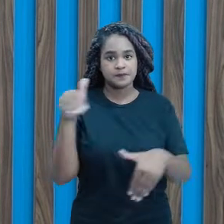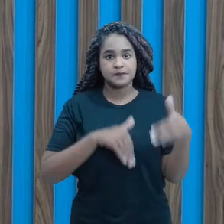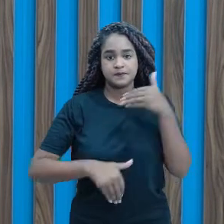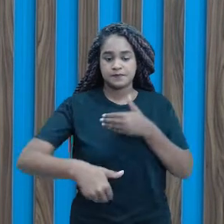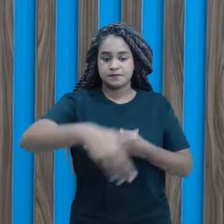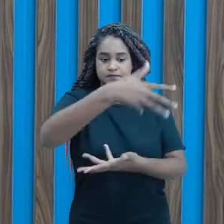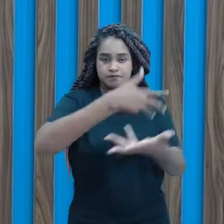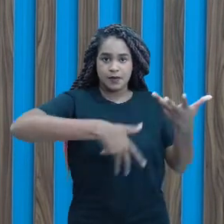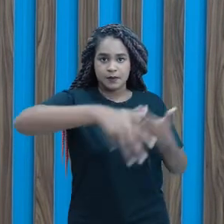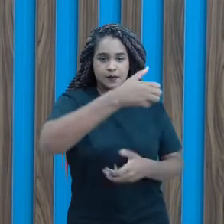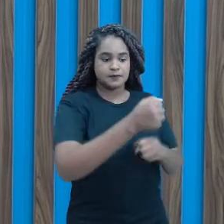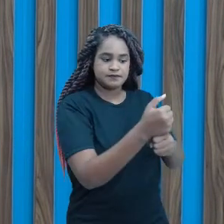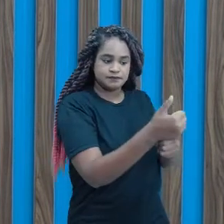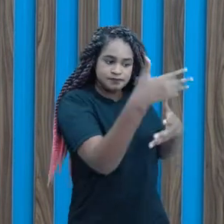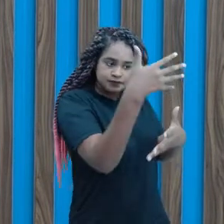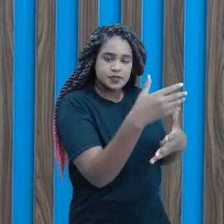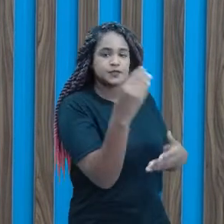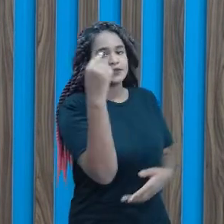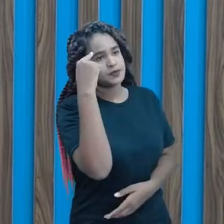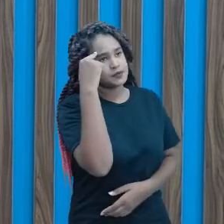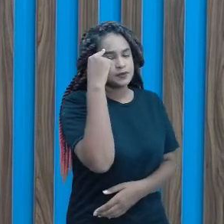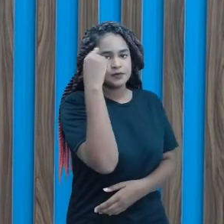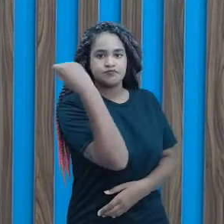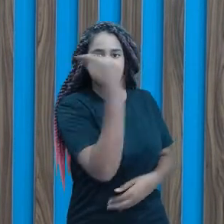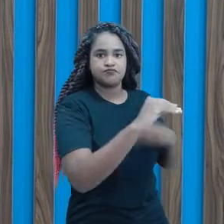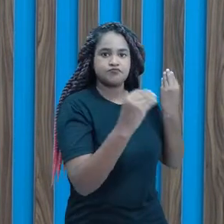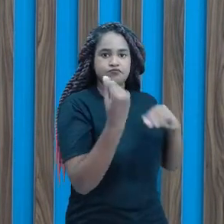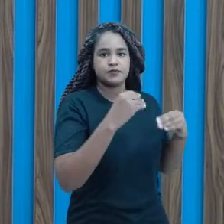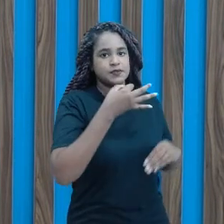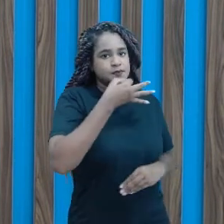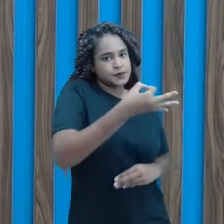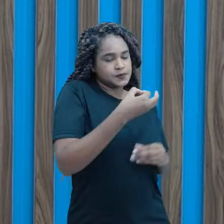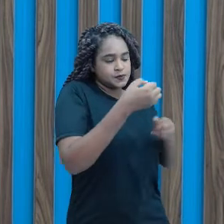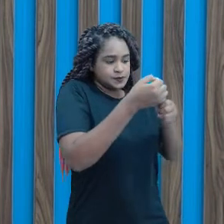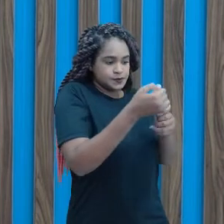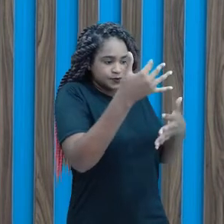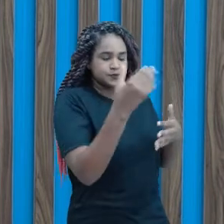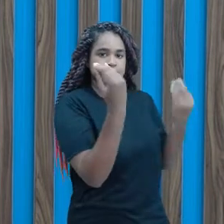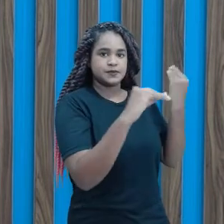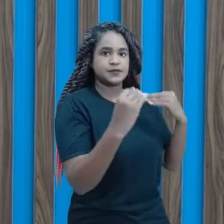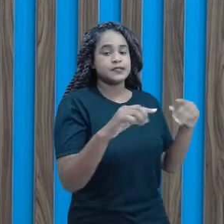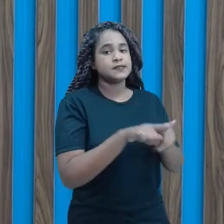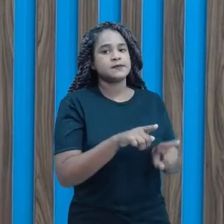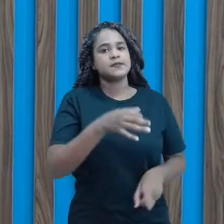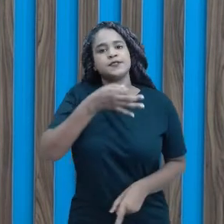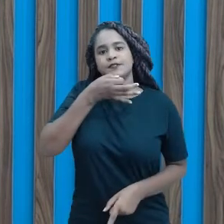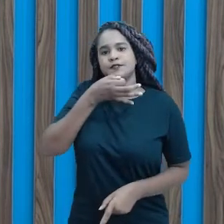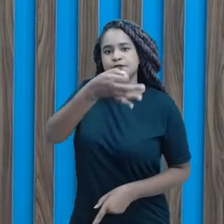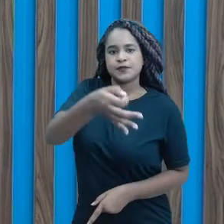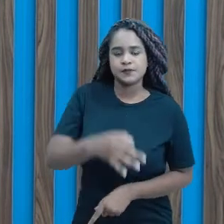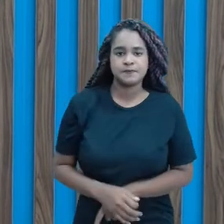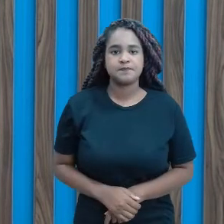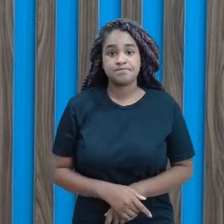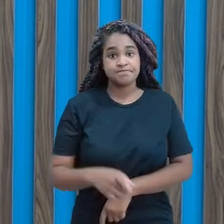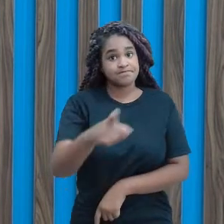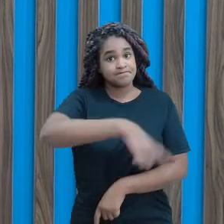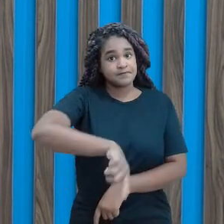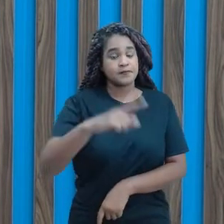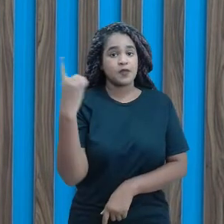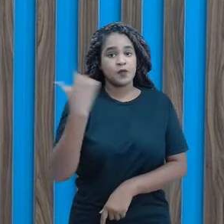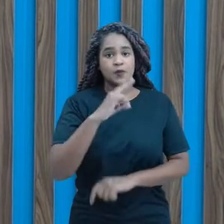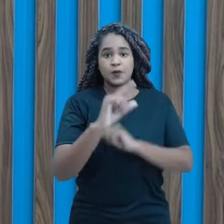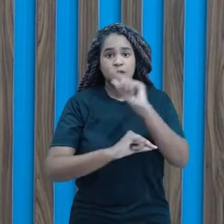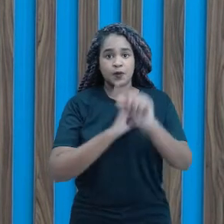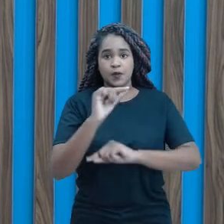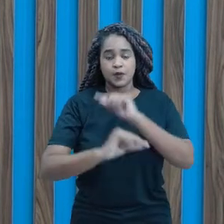chat, mandando suas dúvidas, seus comentários, suas sugestões. Você também vai ter acesso à trilha, tá, de cada